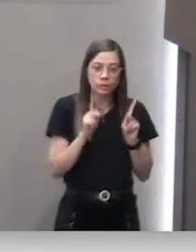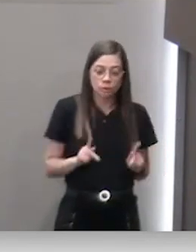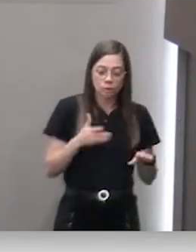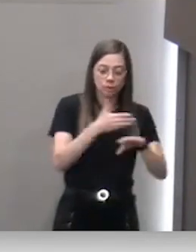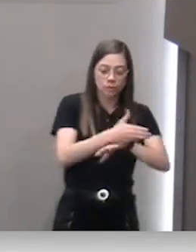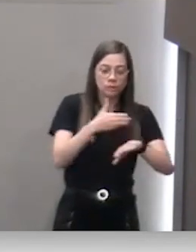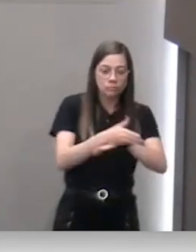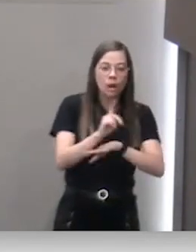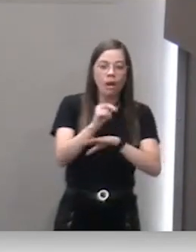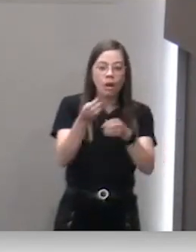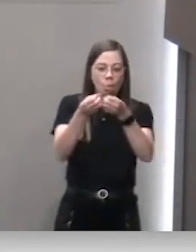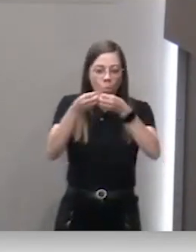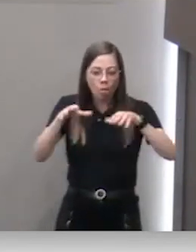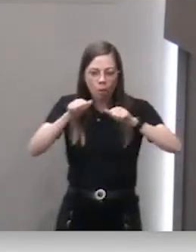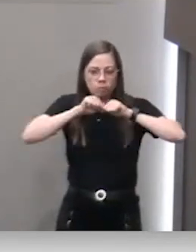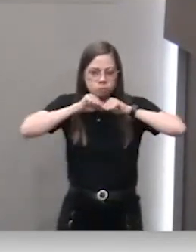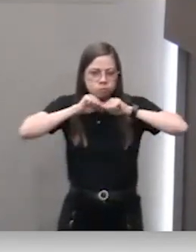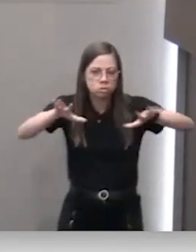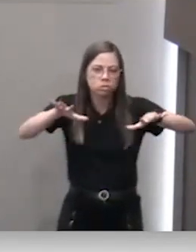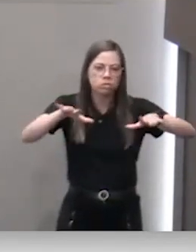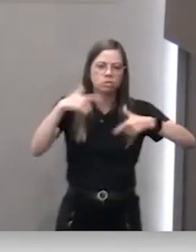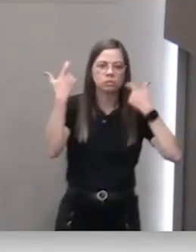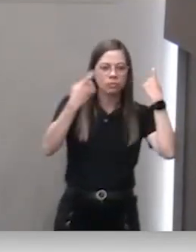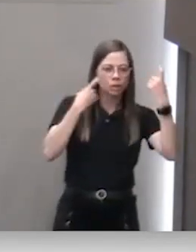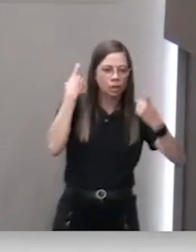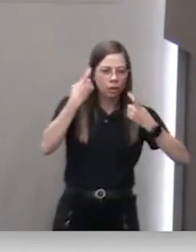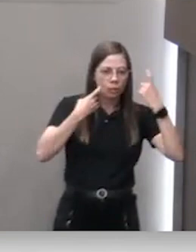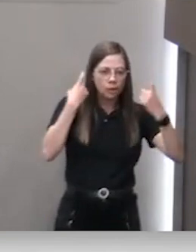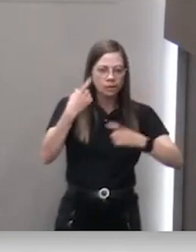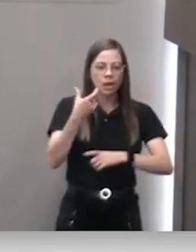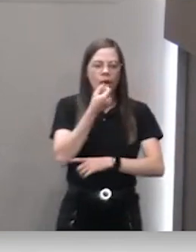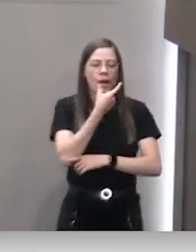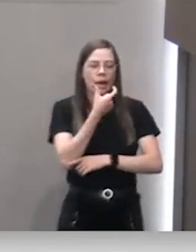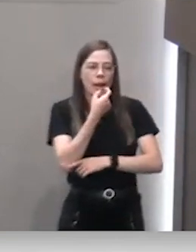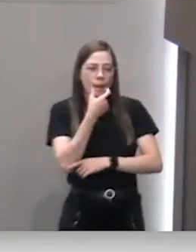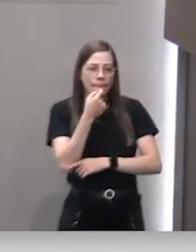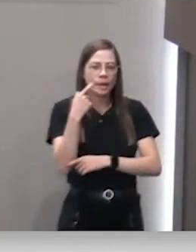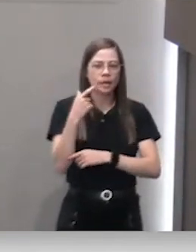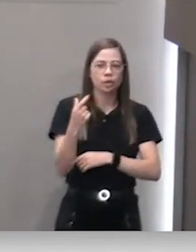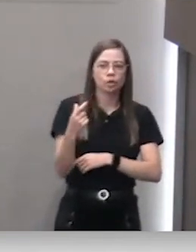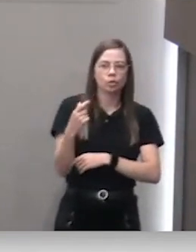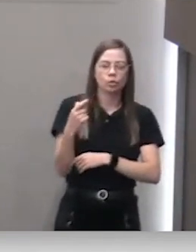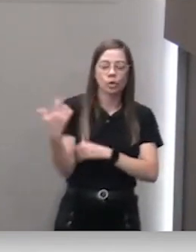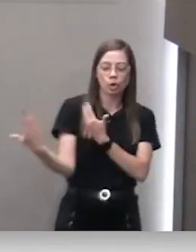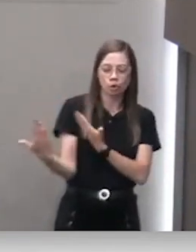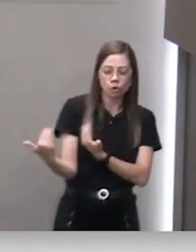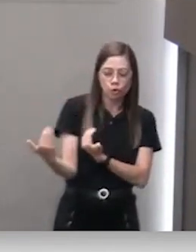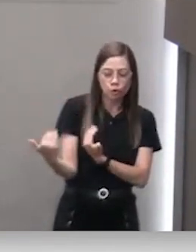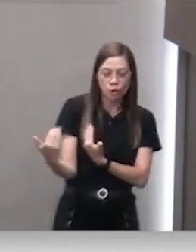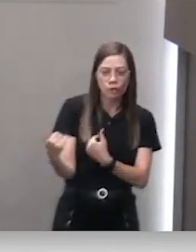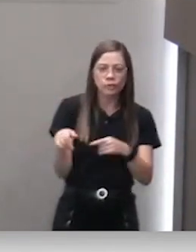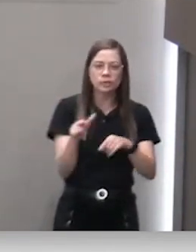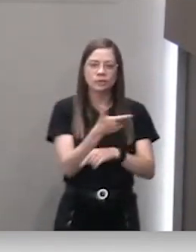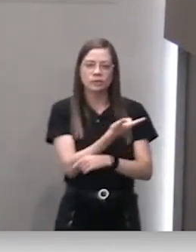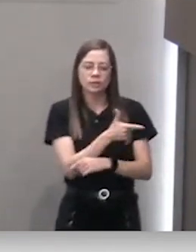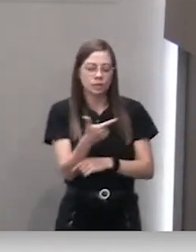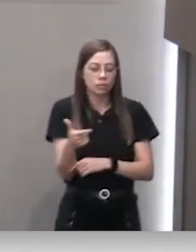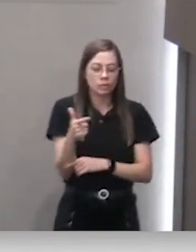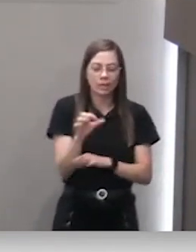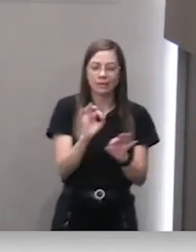um escândalo, preocupações com medicação precoce de jovens, sem considerar risco de longo